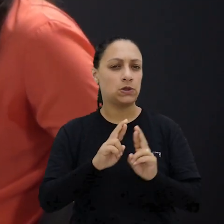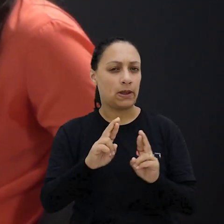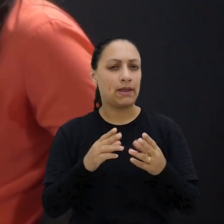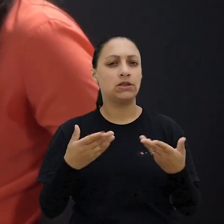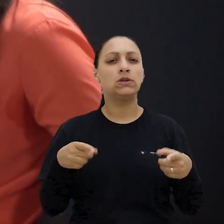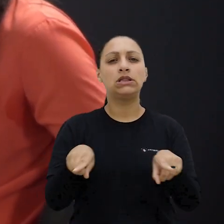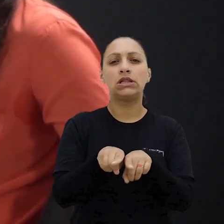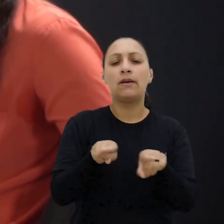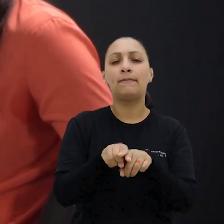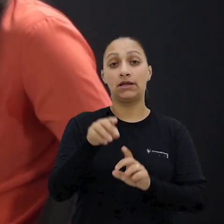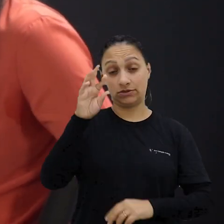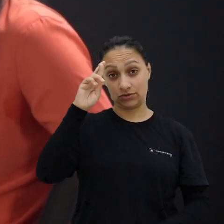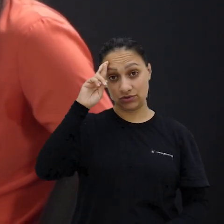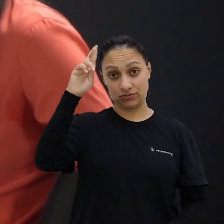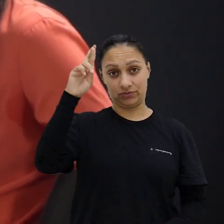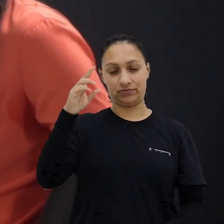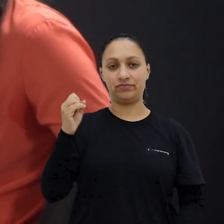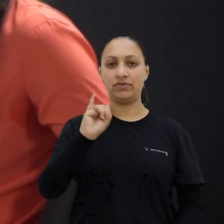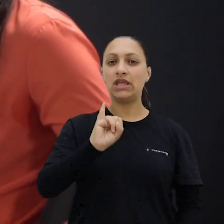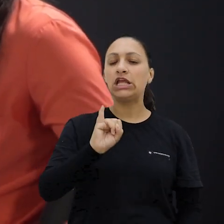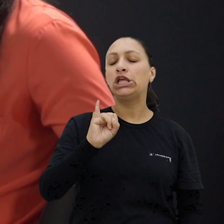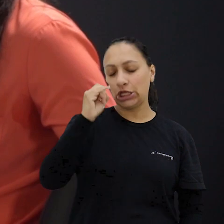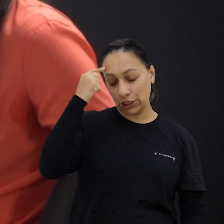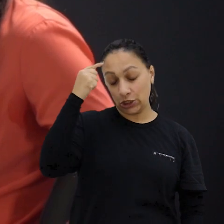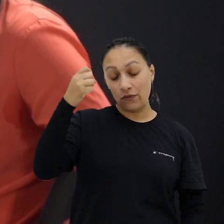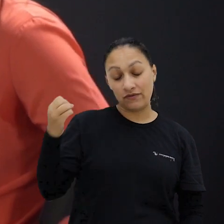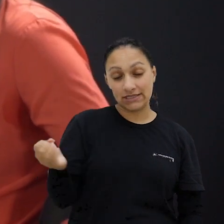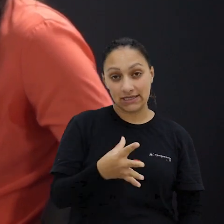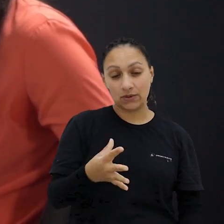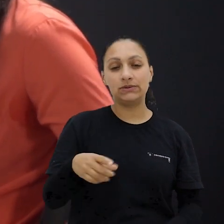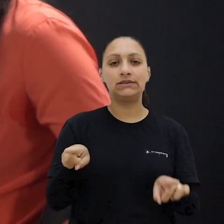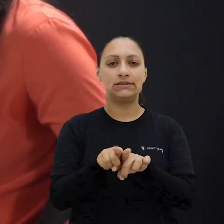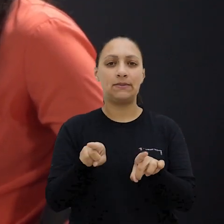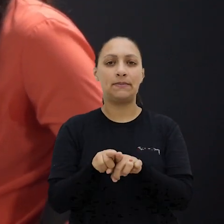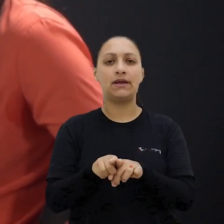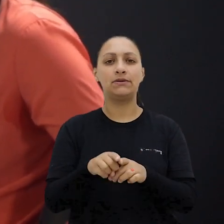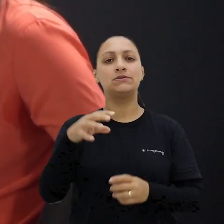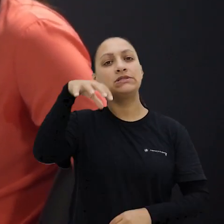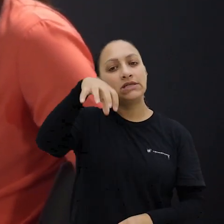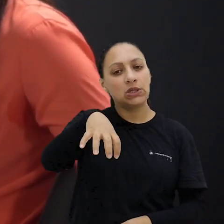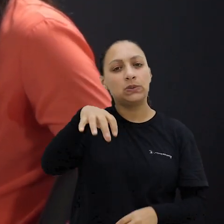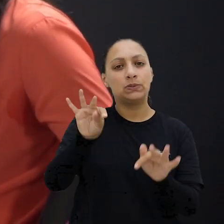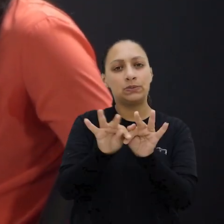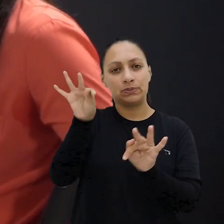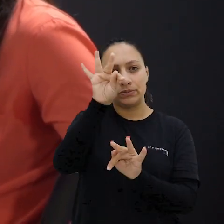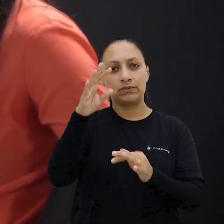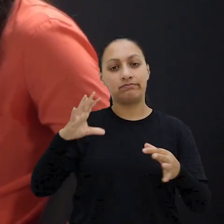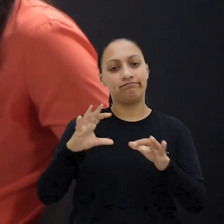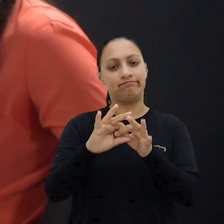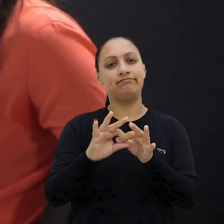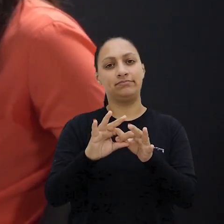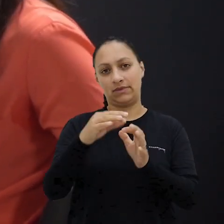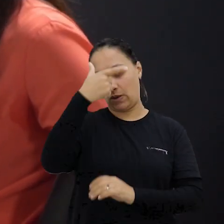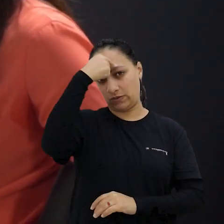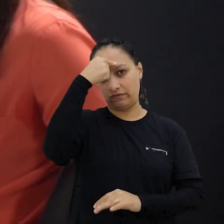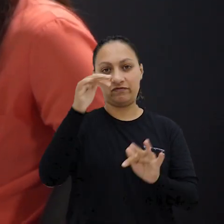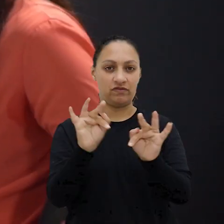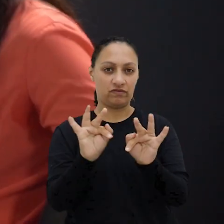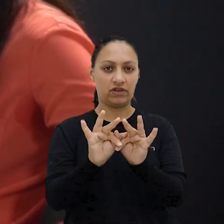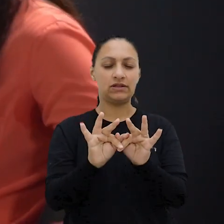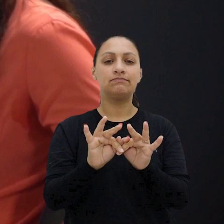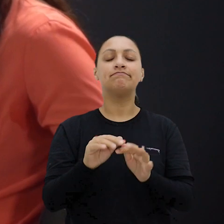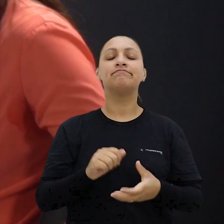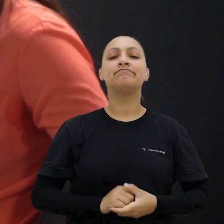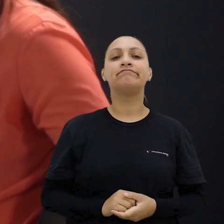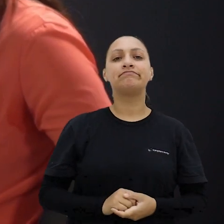relacionamento, e também pela diretoria de inovação, que é o setor que o Fevale Tech Park está ligado dentro da Fevale. Então,